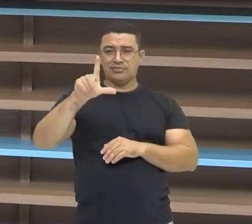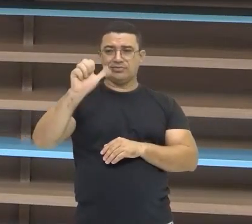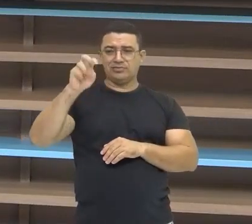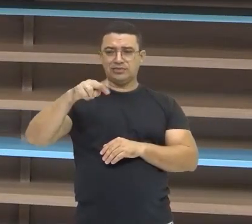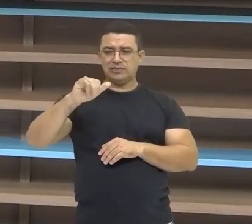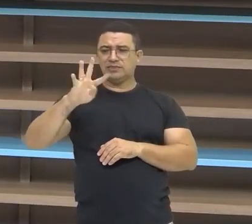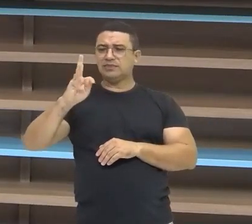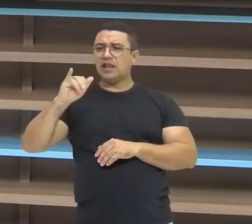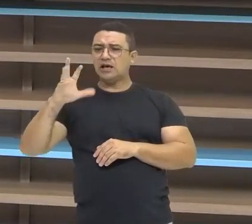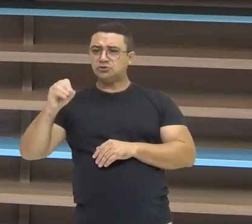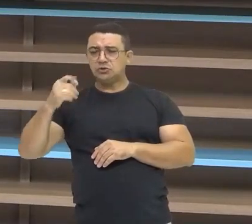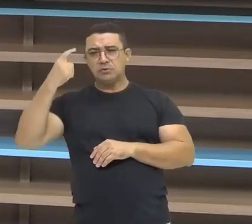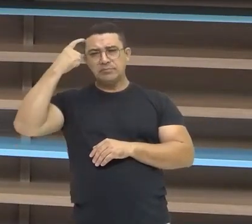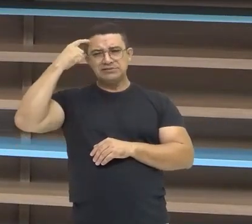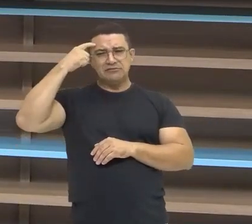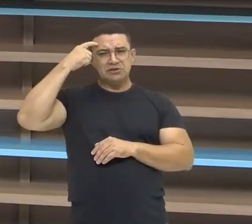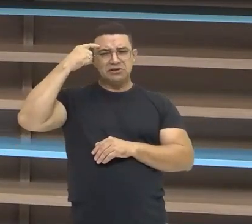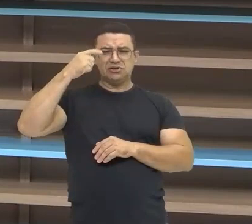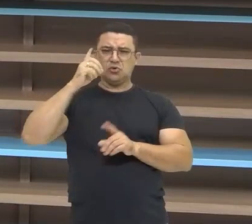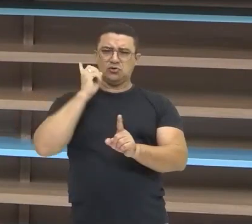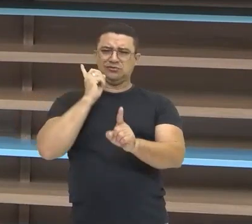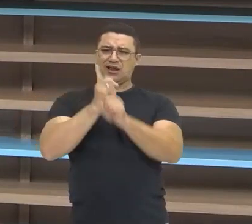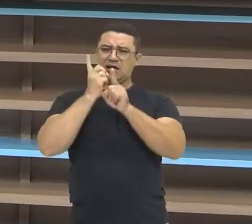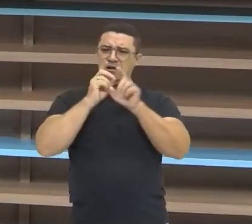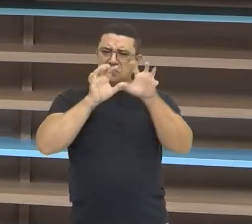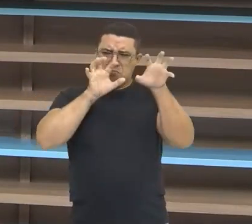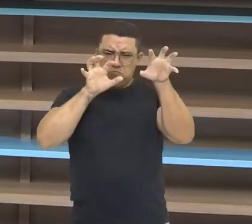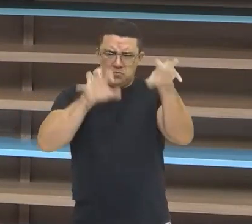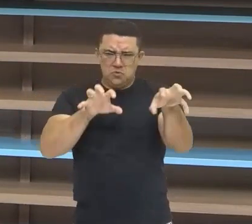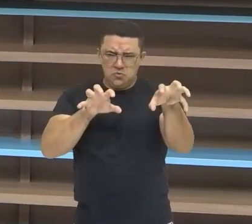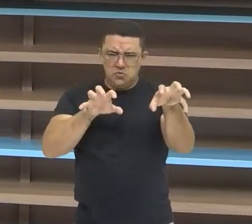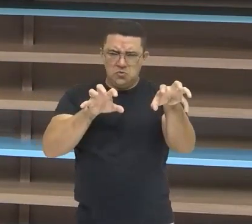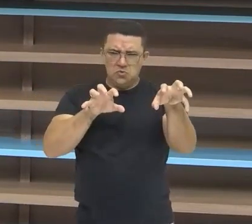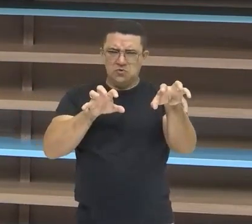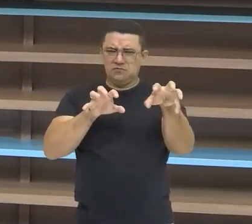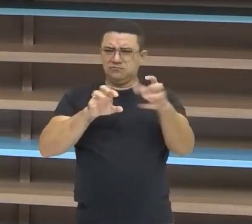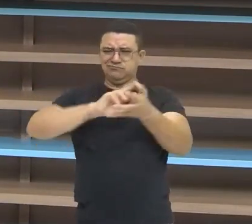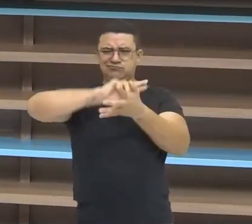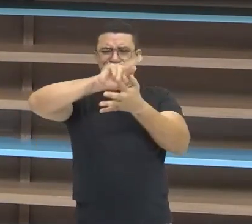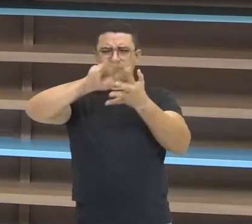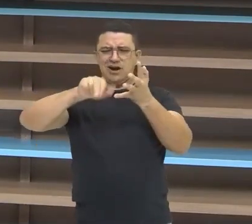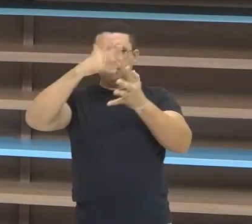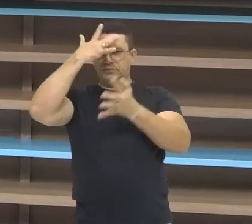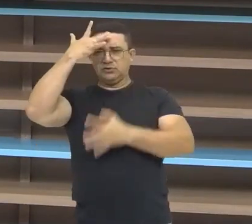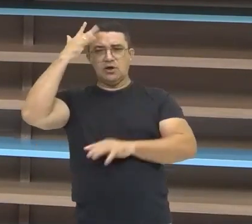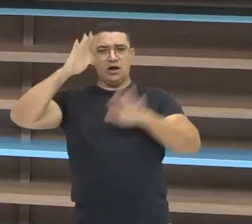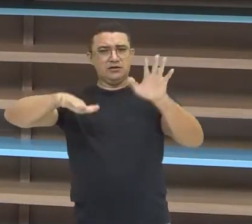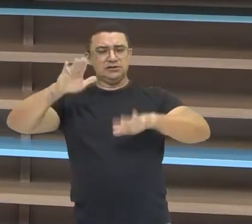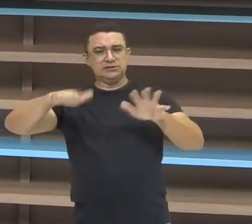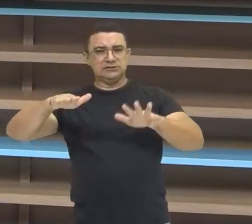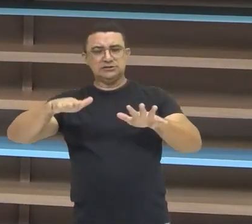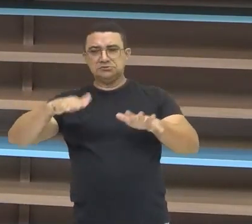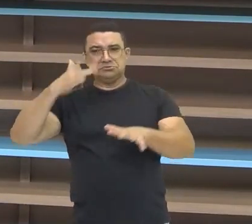aqui? Monstros, aberrações, né? Havia muito mistério,